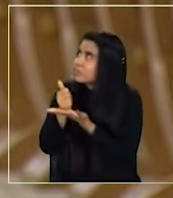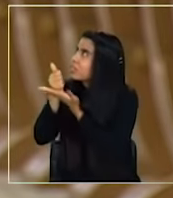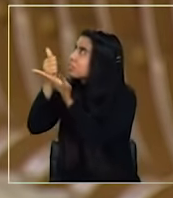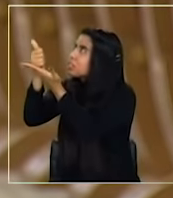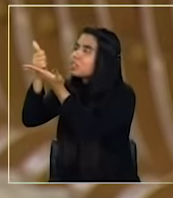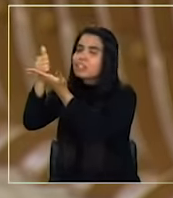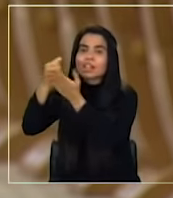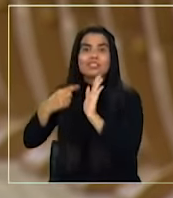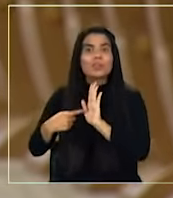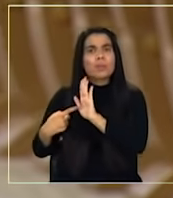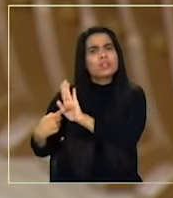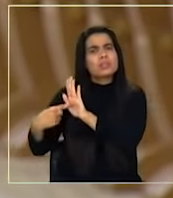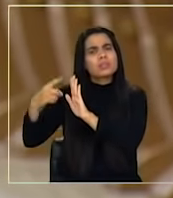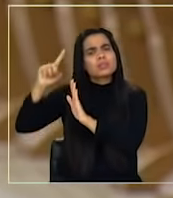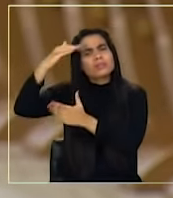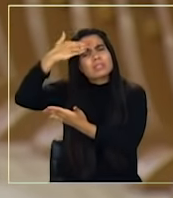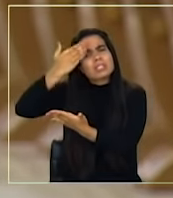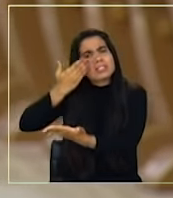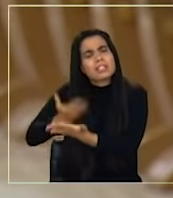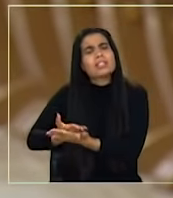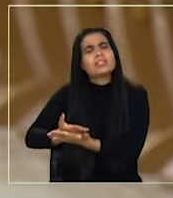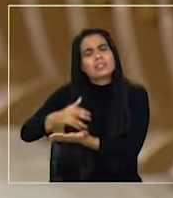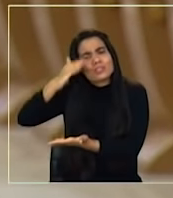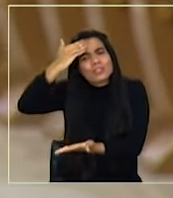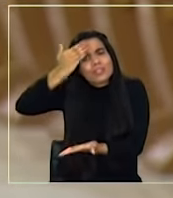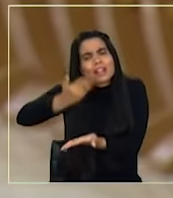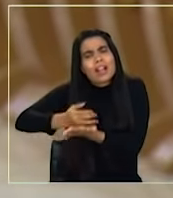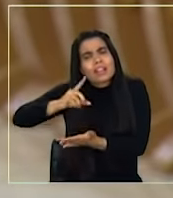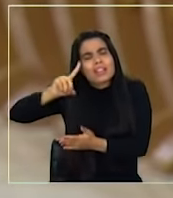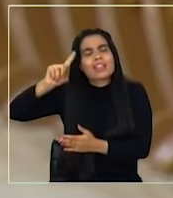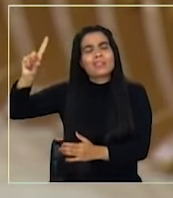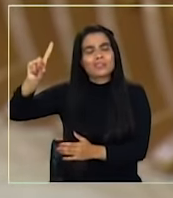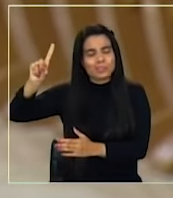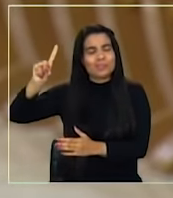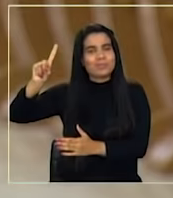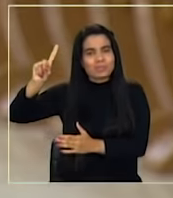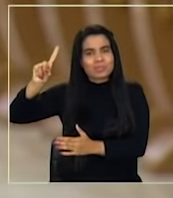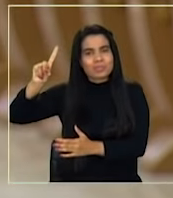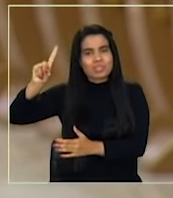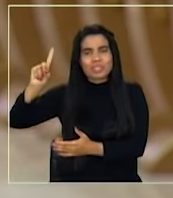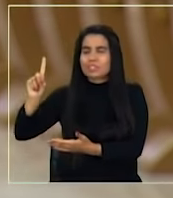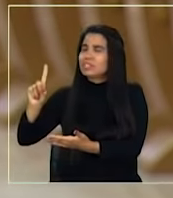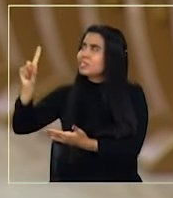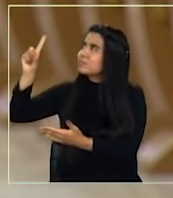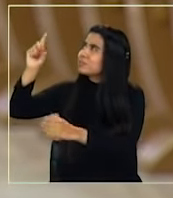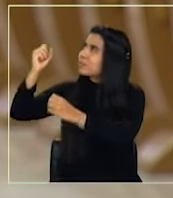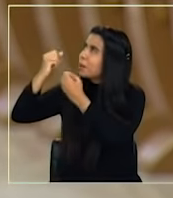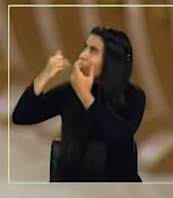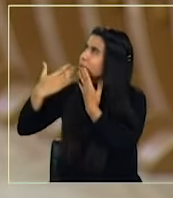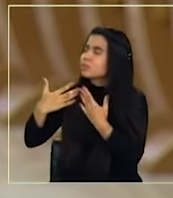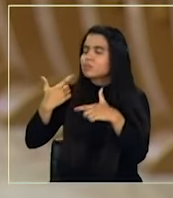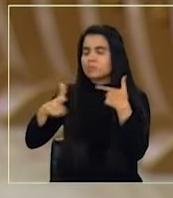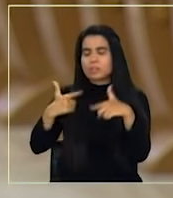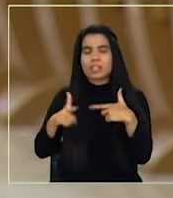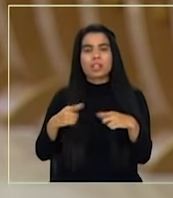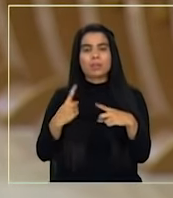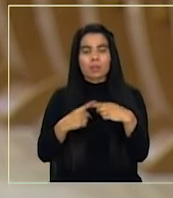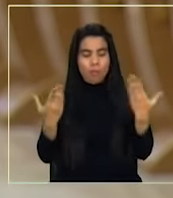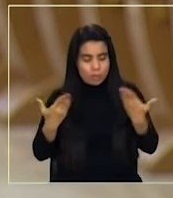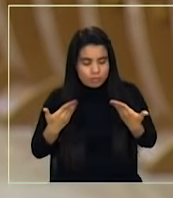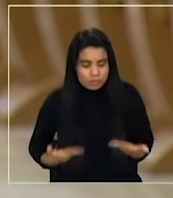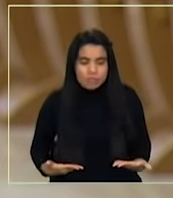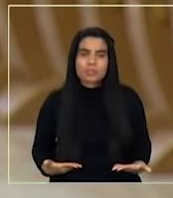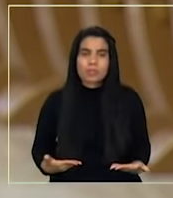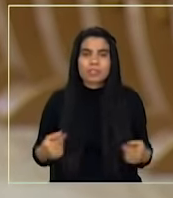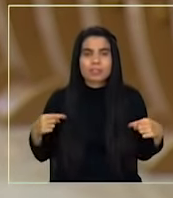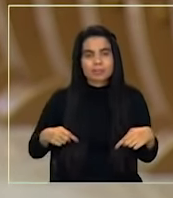a certeza disso. Cremos nisso. O Senhor é a fonte da minha renda, da minha existência. Então,